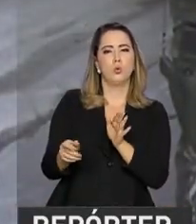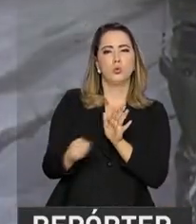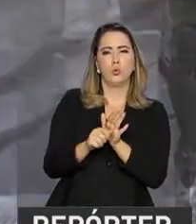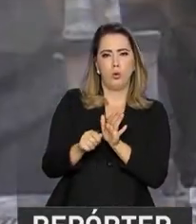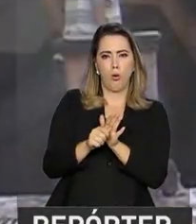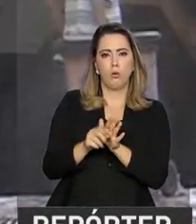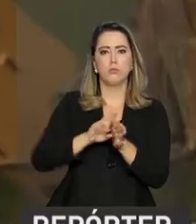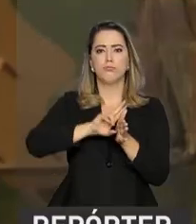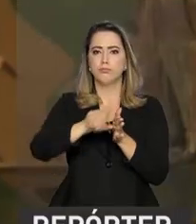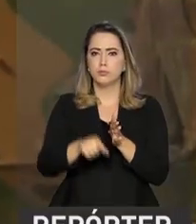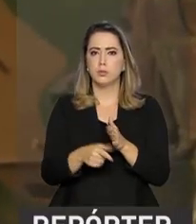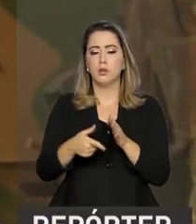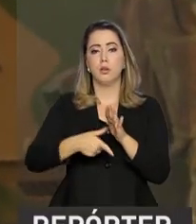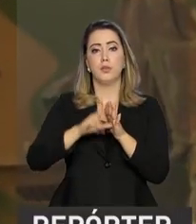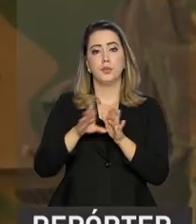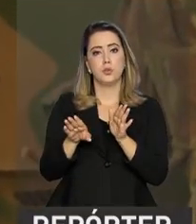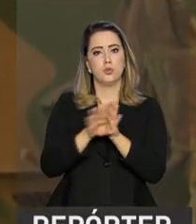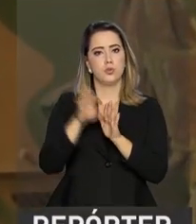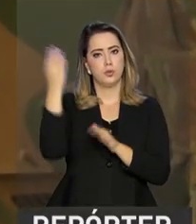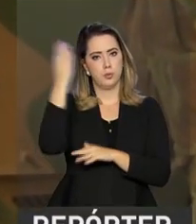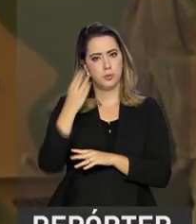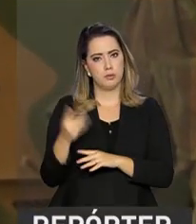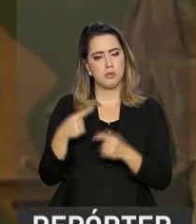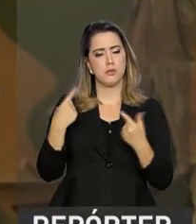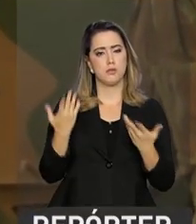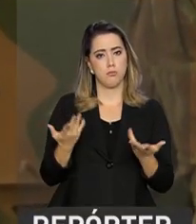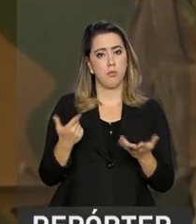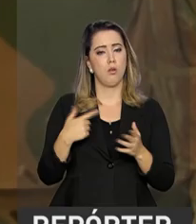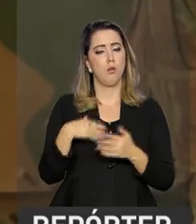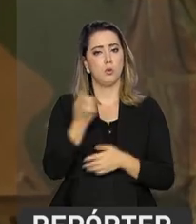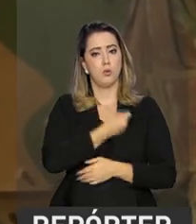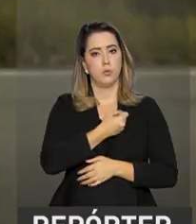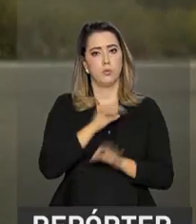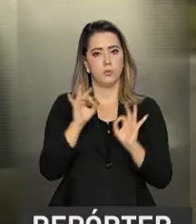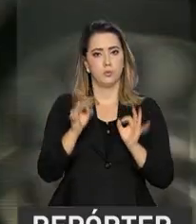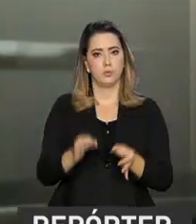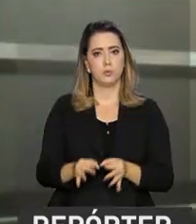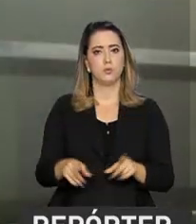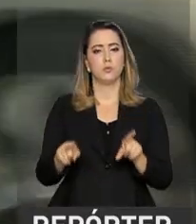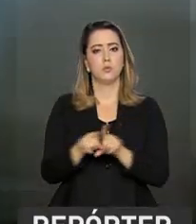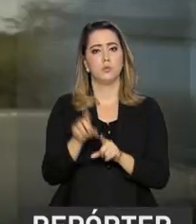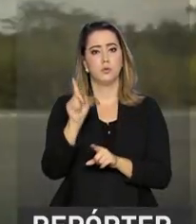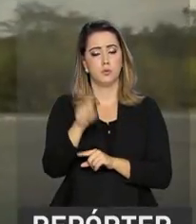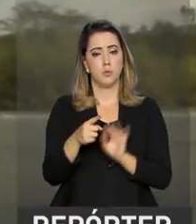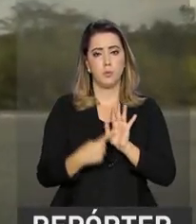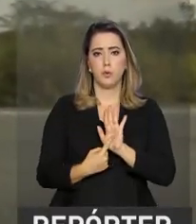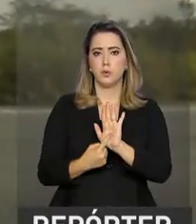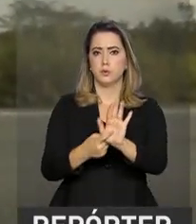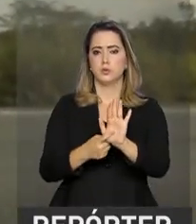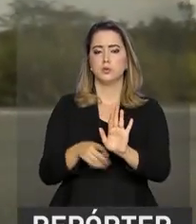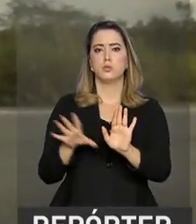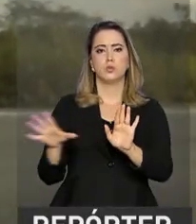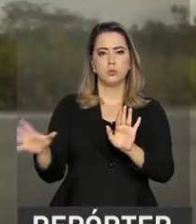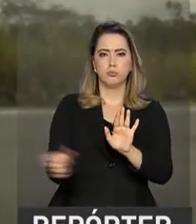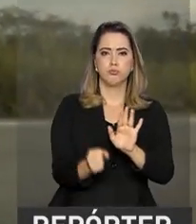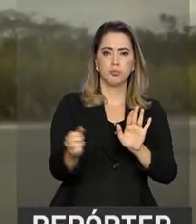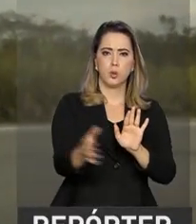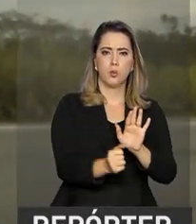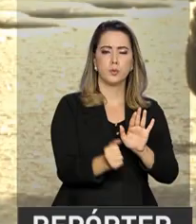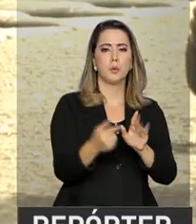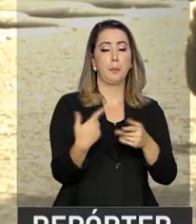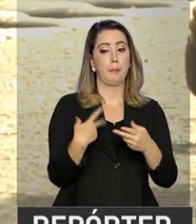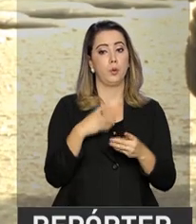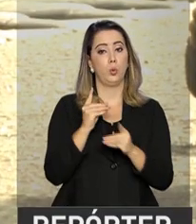produtos cheguem ao destino final. Dados oficiais da Polícia Rodoviária Federal, da Operação Égide, revelam que foram apreendidas na zona